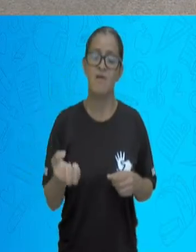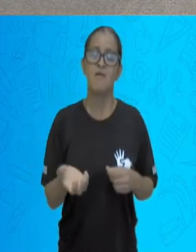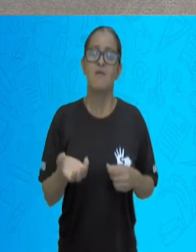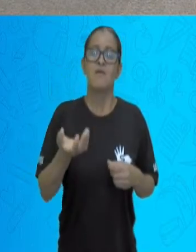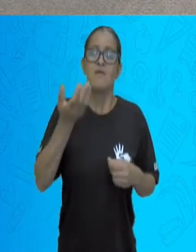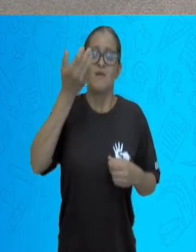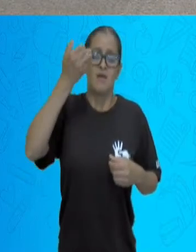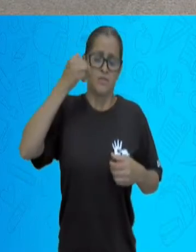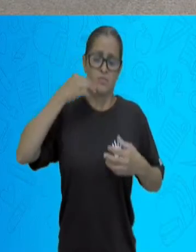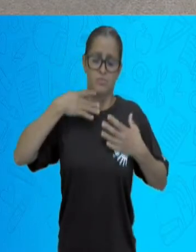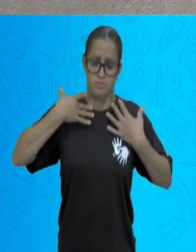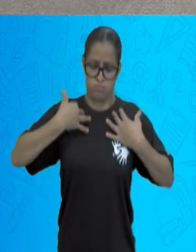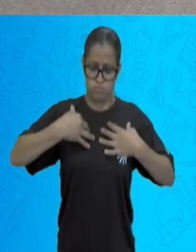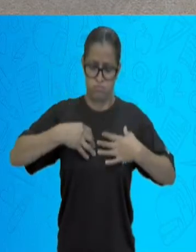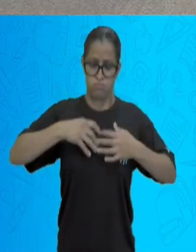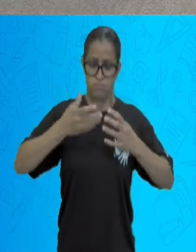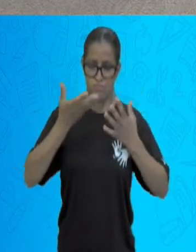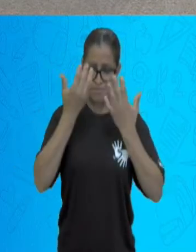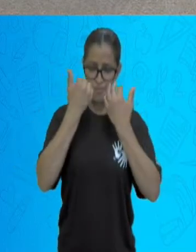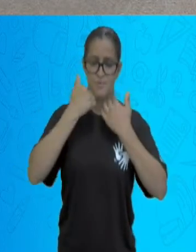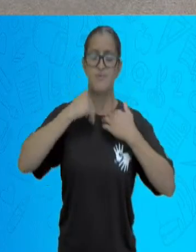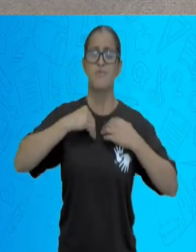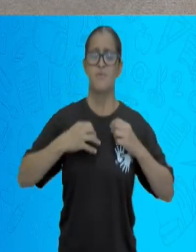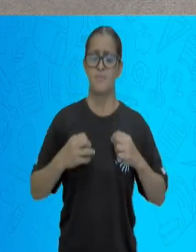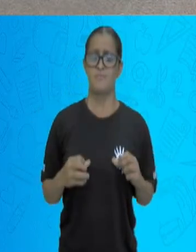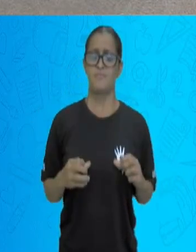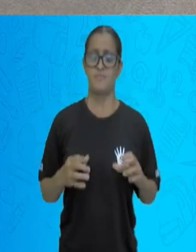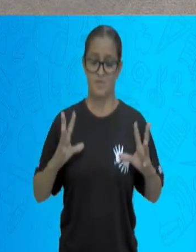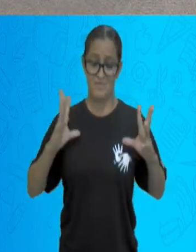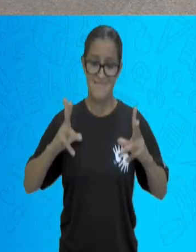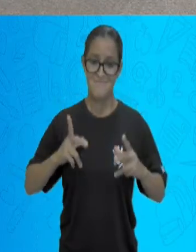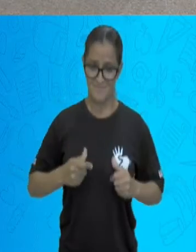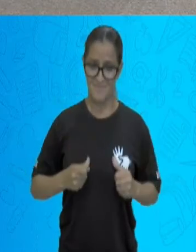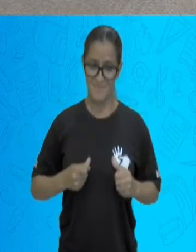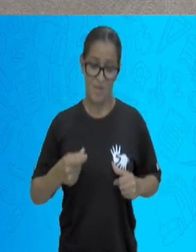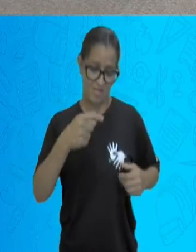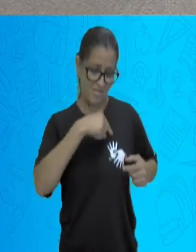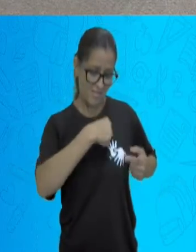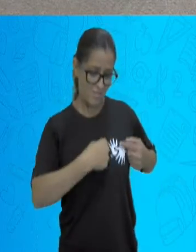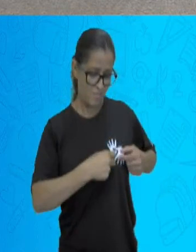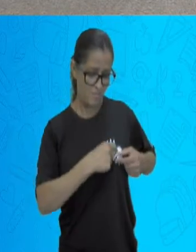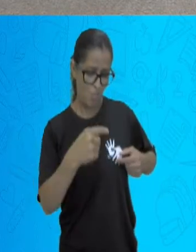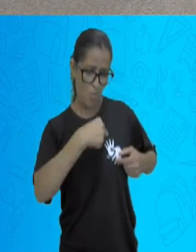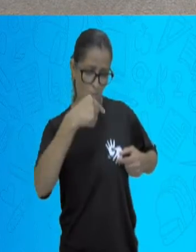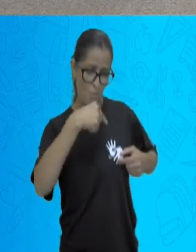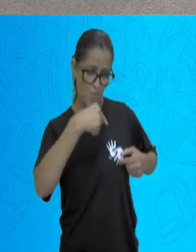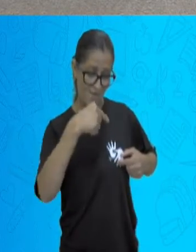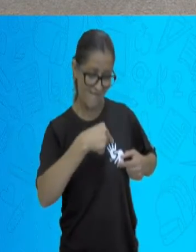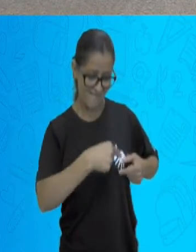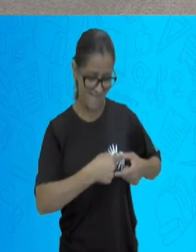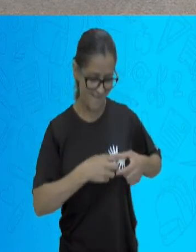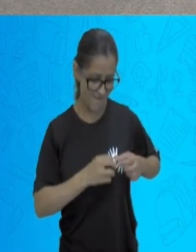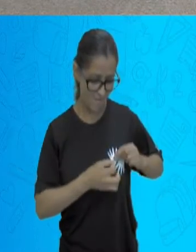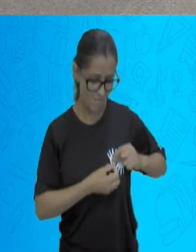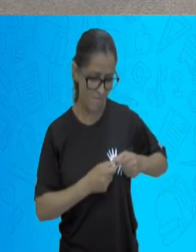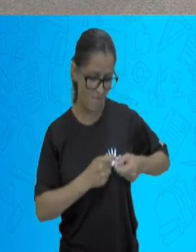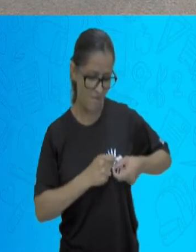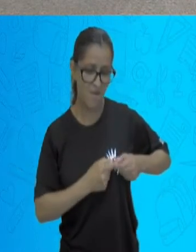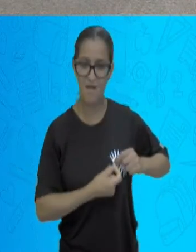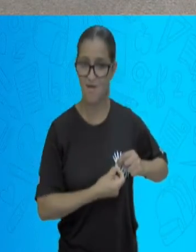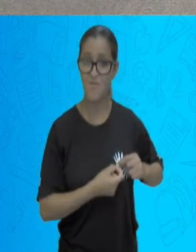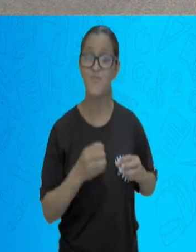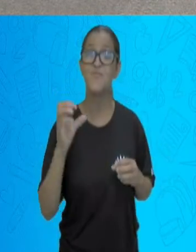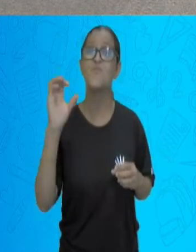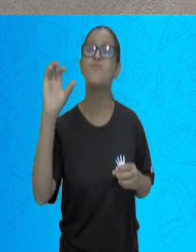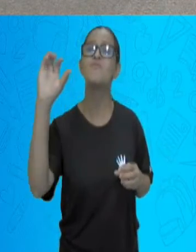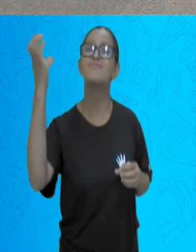fazem a filtragem, a organização desse ar. Melhora, captura aquilo que nós precisamos para distribuir dentro do